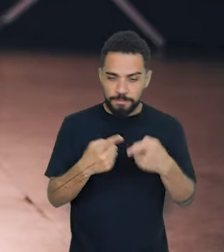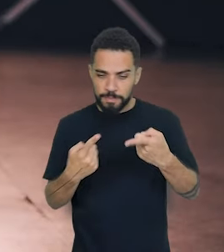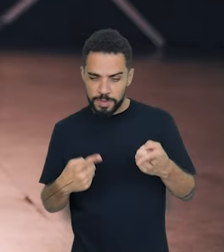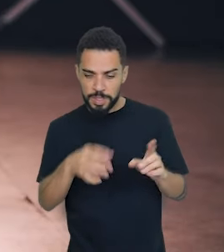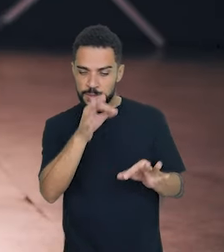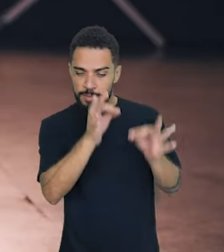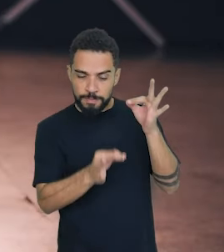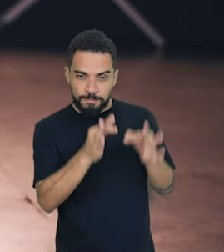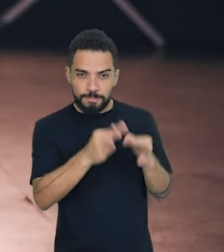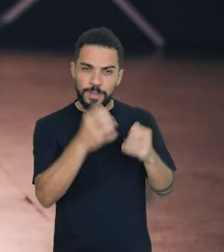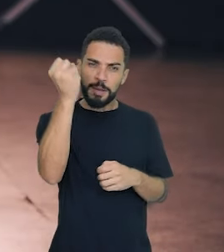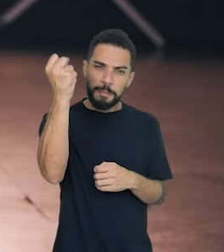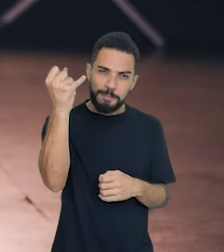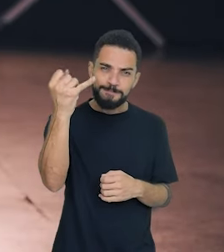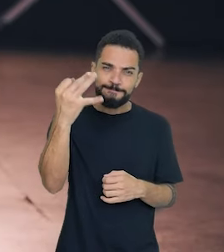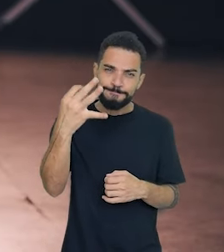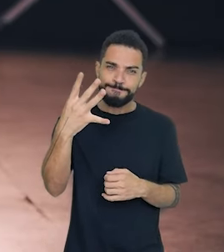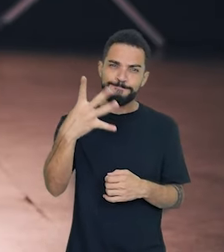eu conseguia,